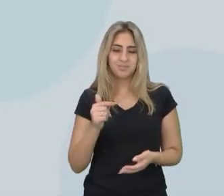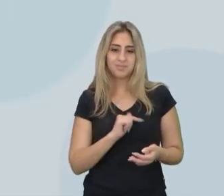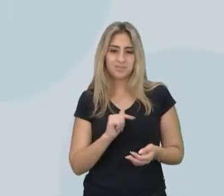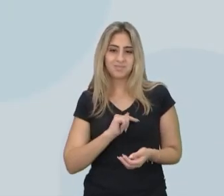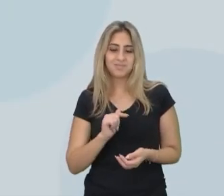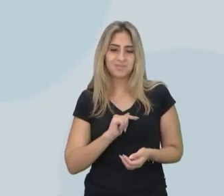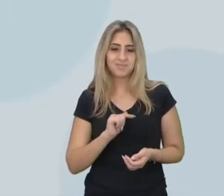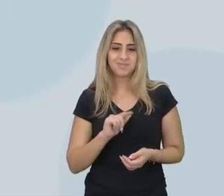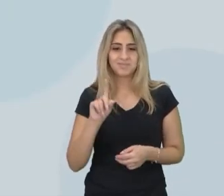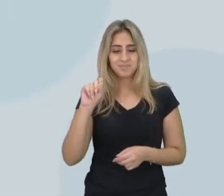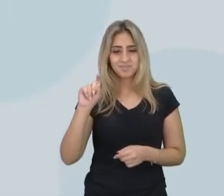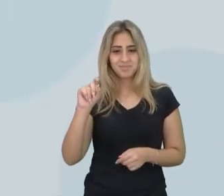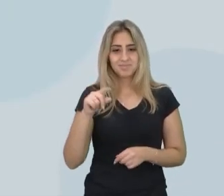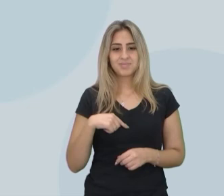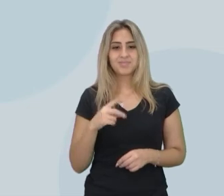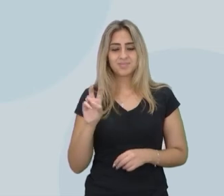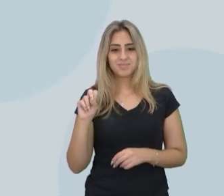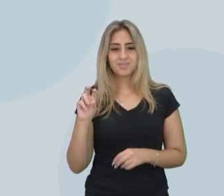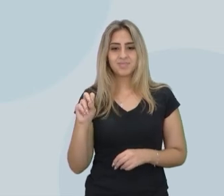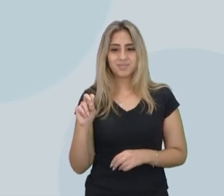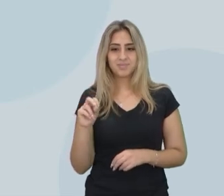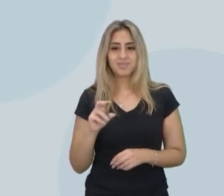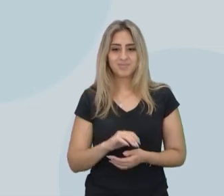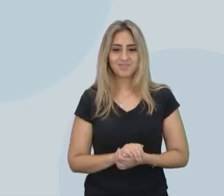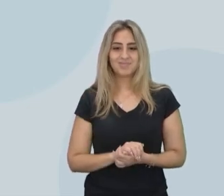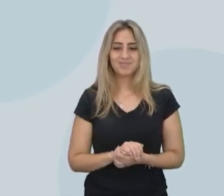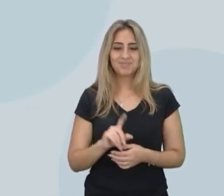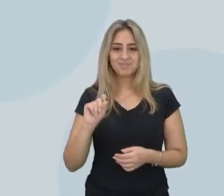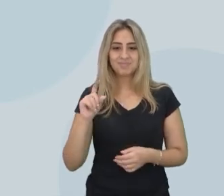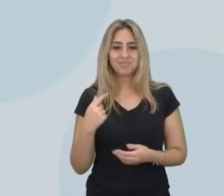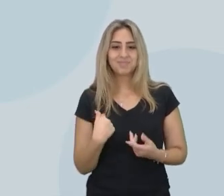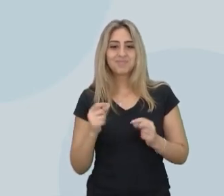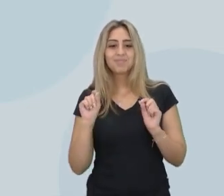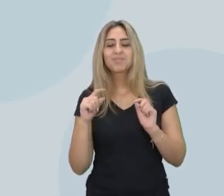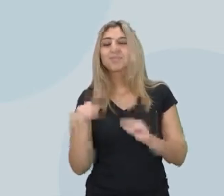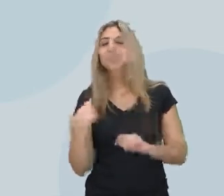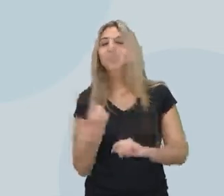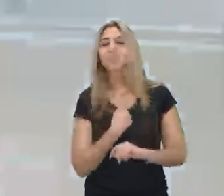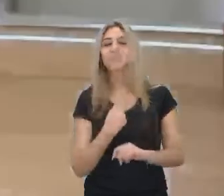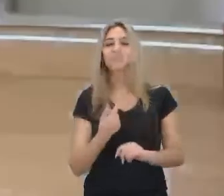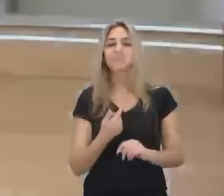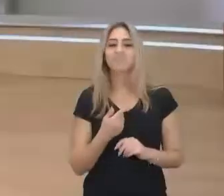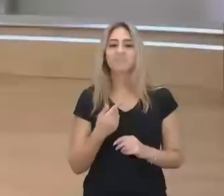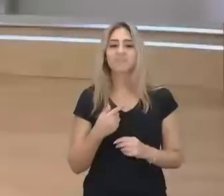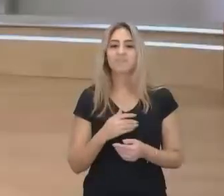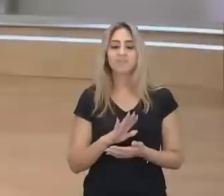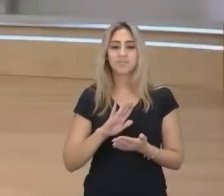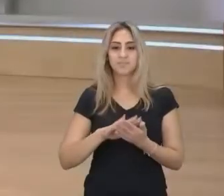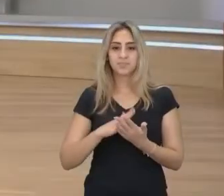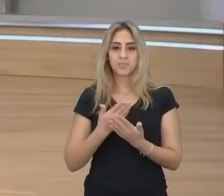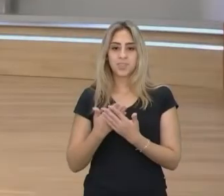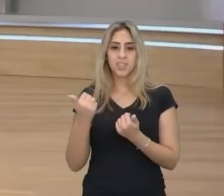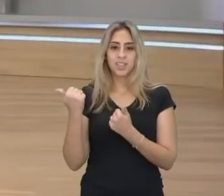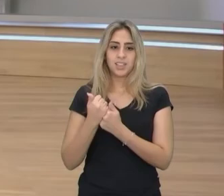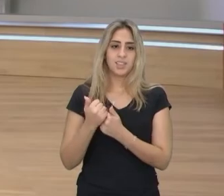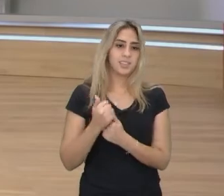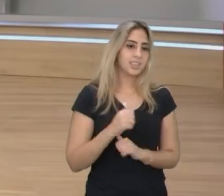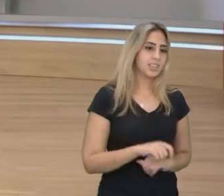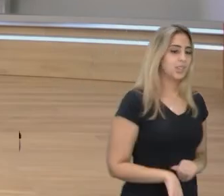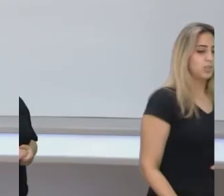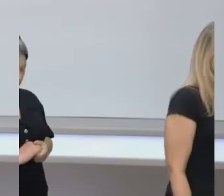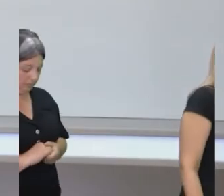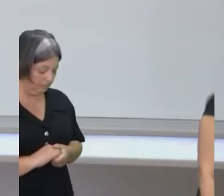10, eles vão continuar com 50 e 10. O que é o bacana, pessoal? O nome do